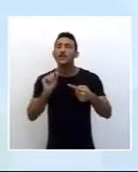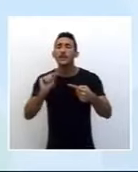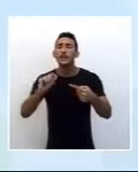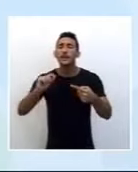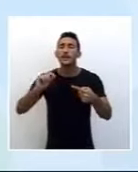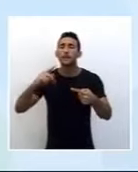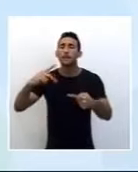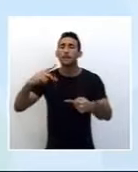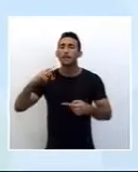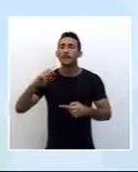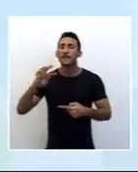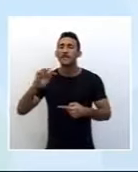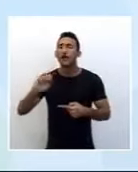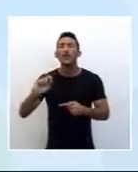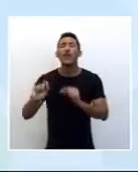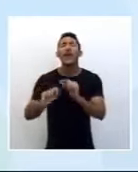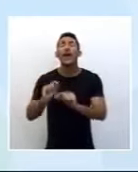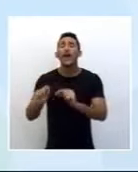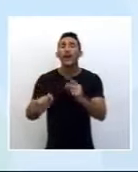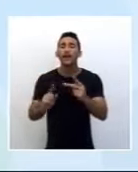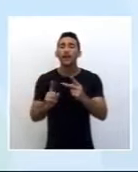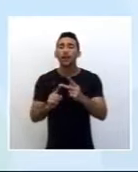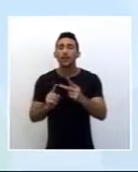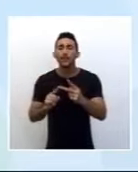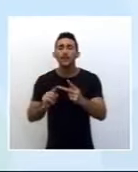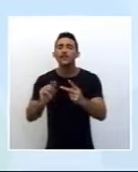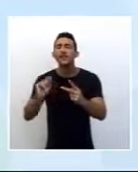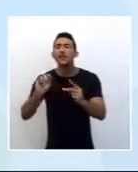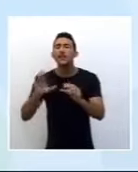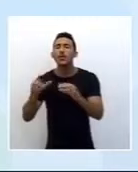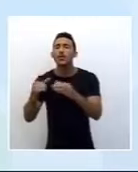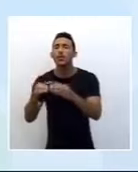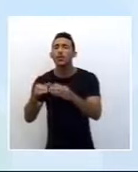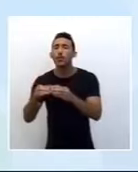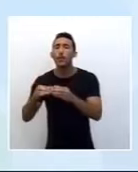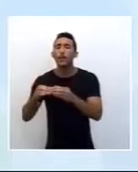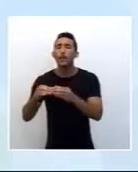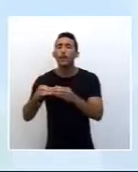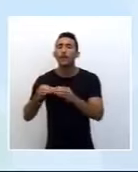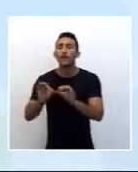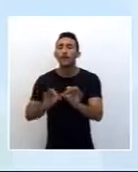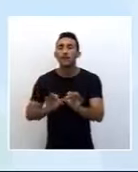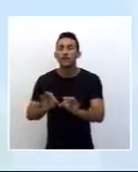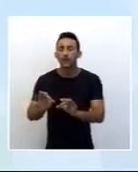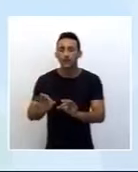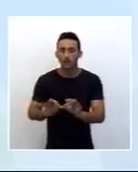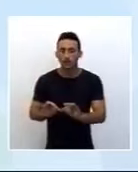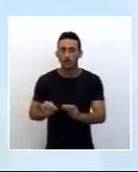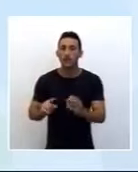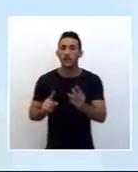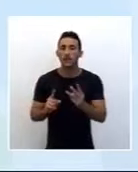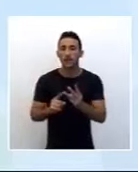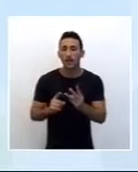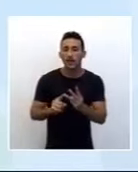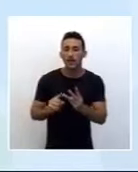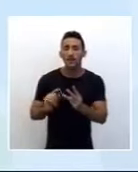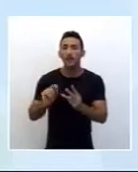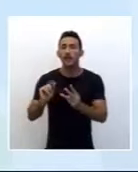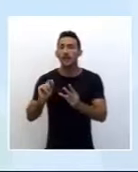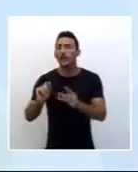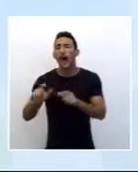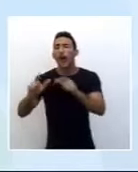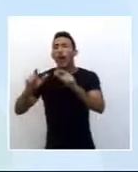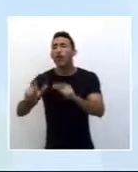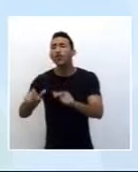organização é esse Você concorda com é com o ideal da sua organização e agora nós vamos para o texto não esqueçam